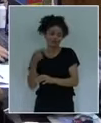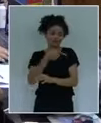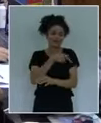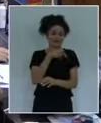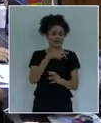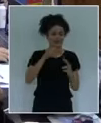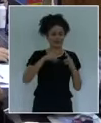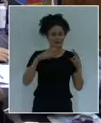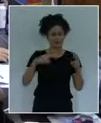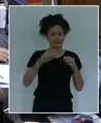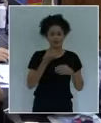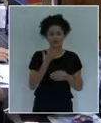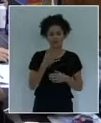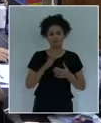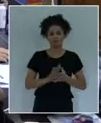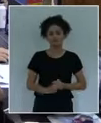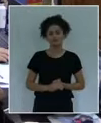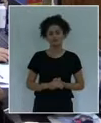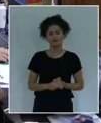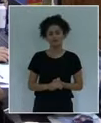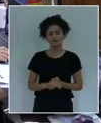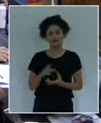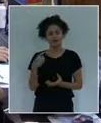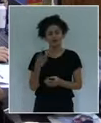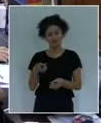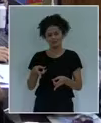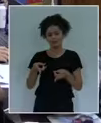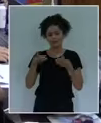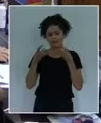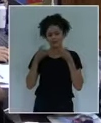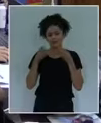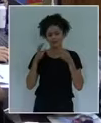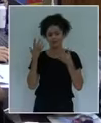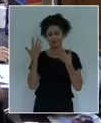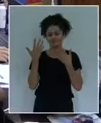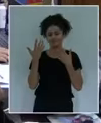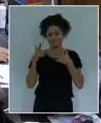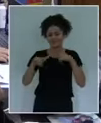a assistência que foi dada e a recuperação que está sendo feita. Parabéns a